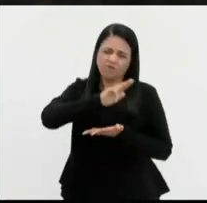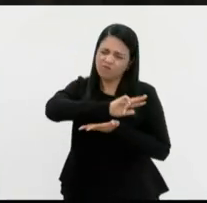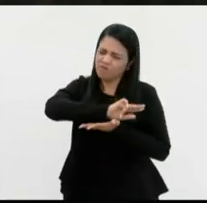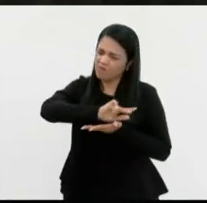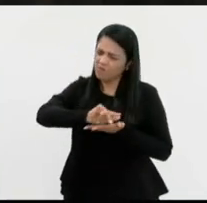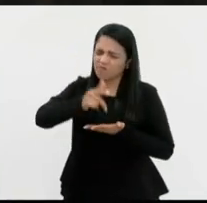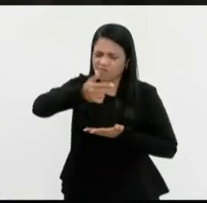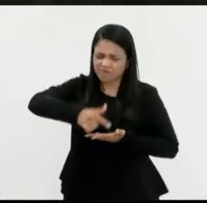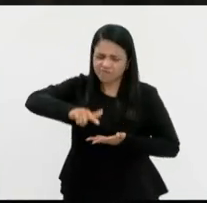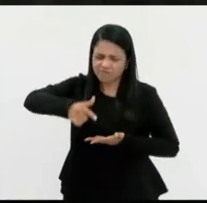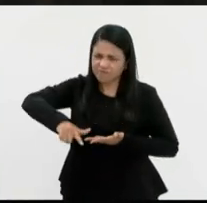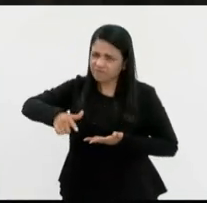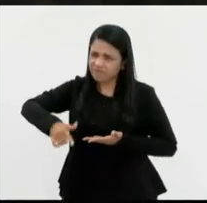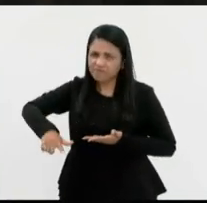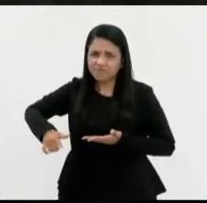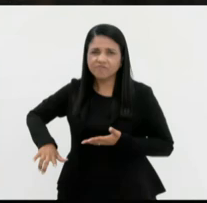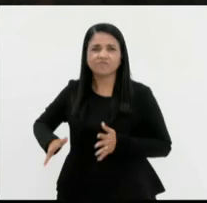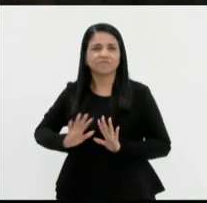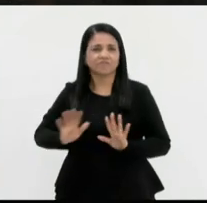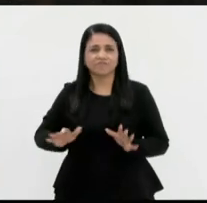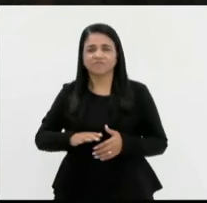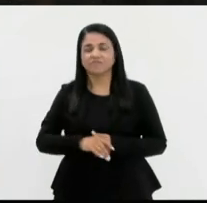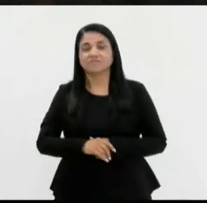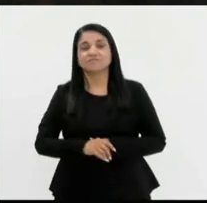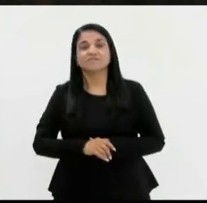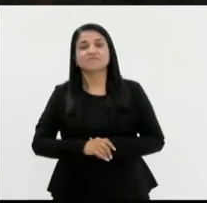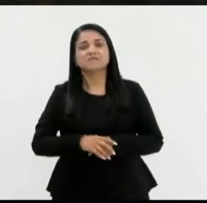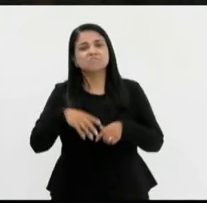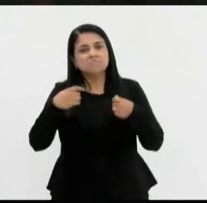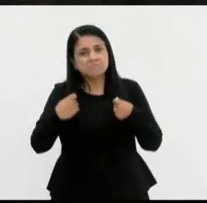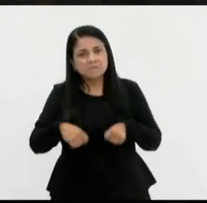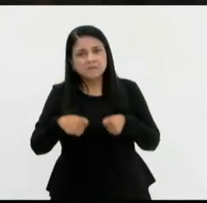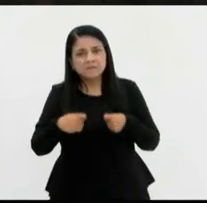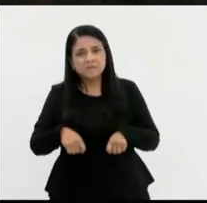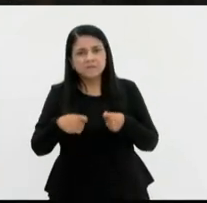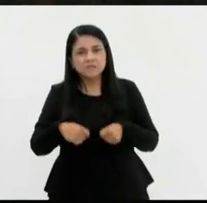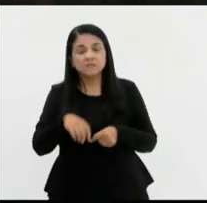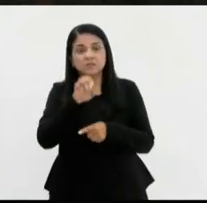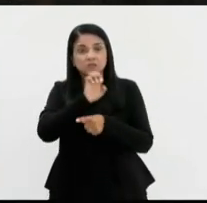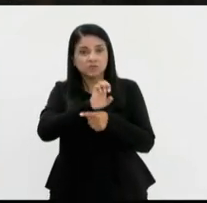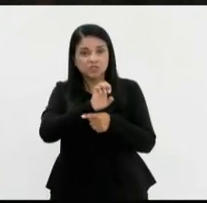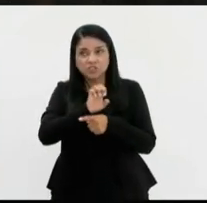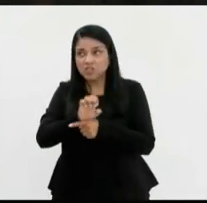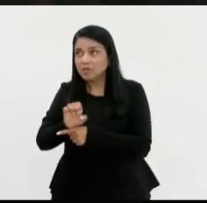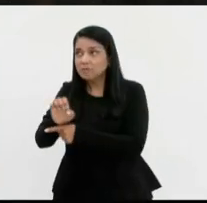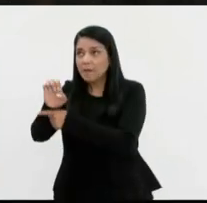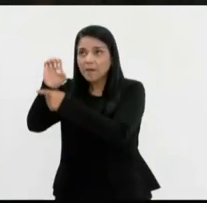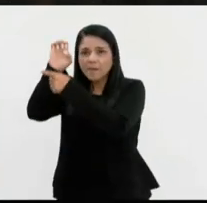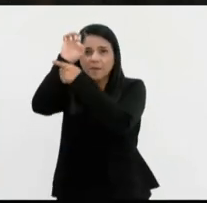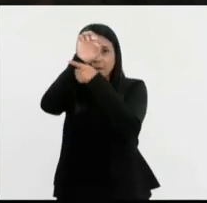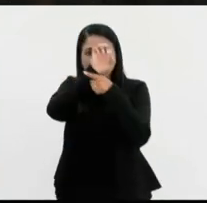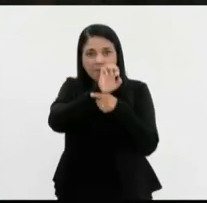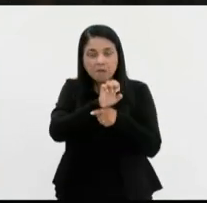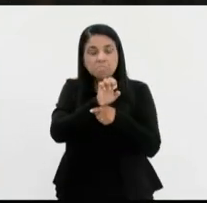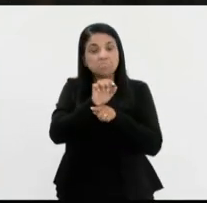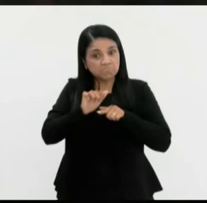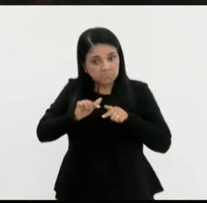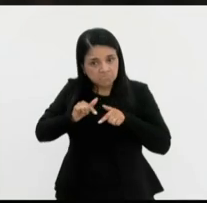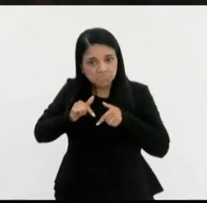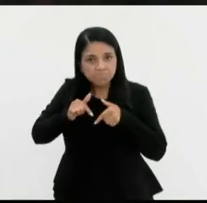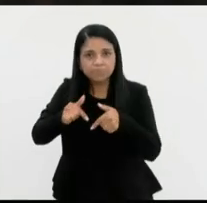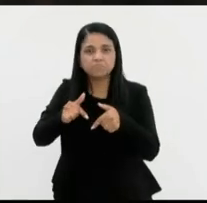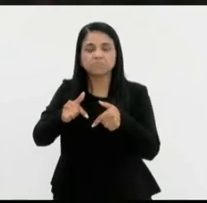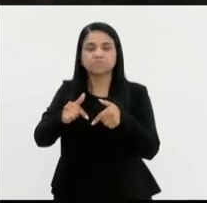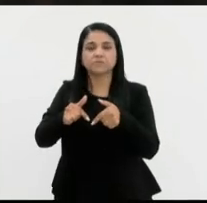de vezes né que é necessário os estados brasileiros reagirem em